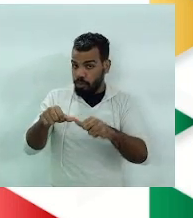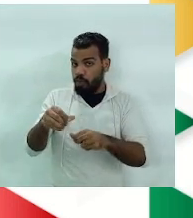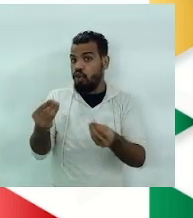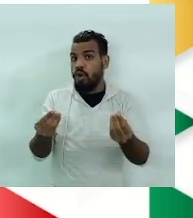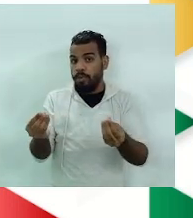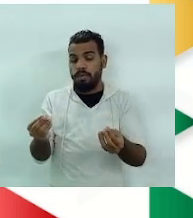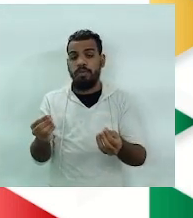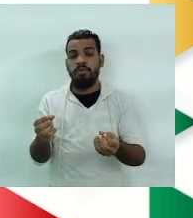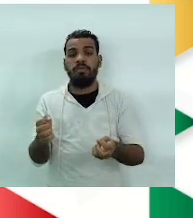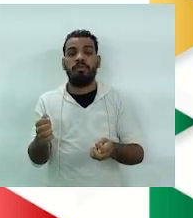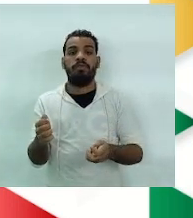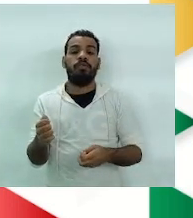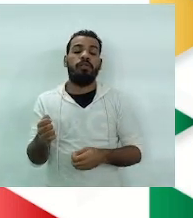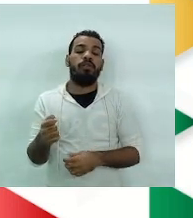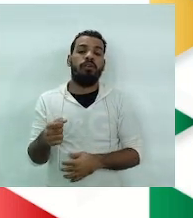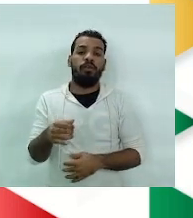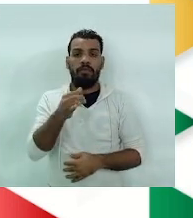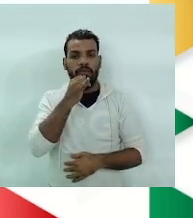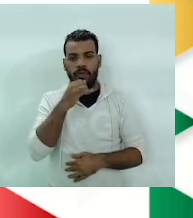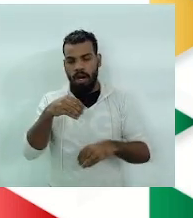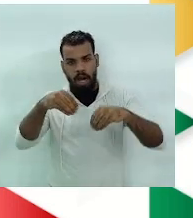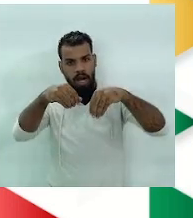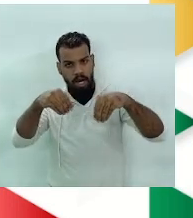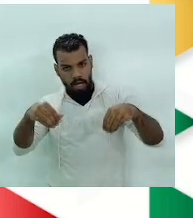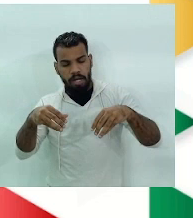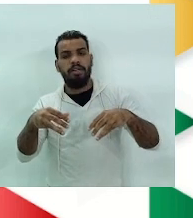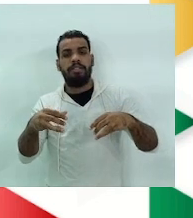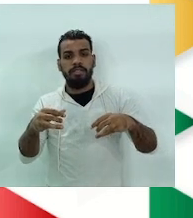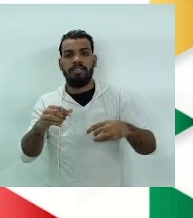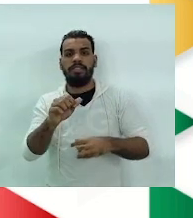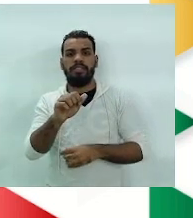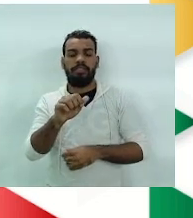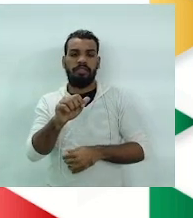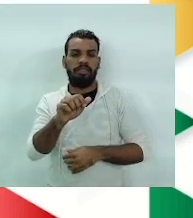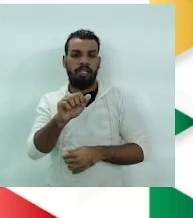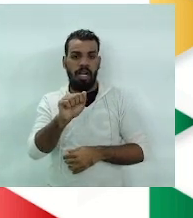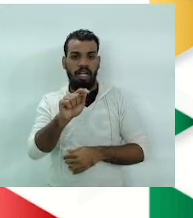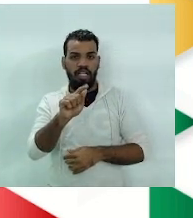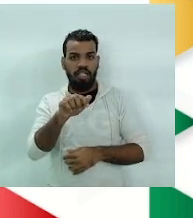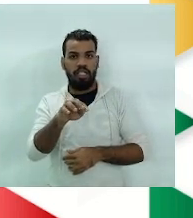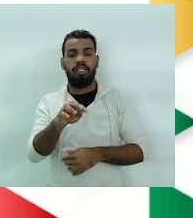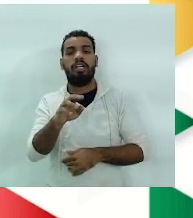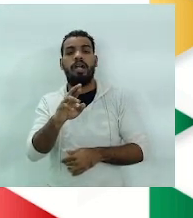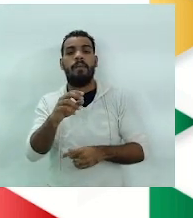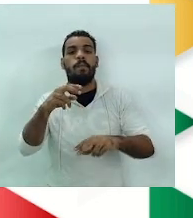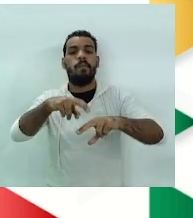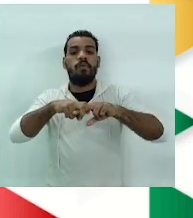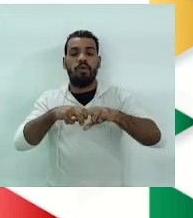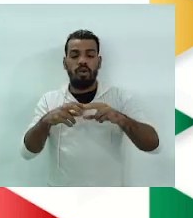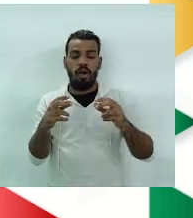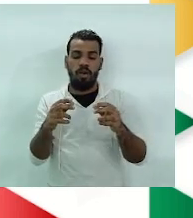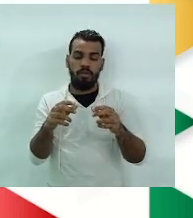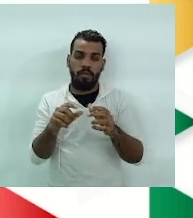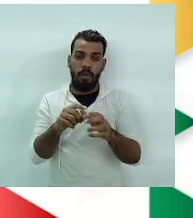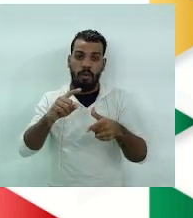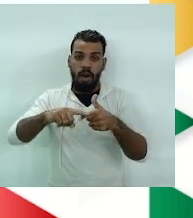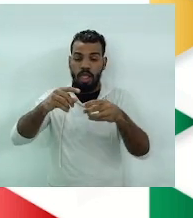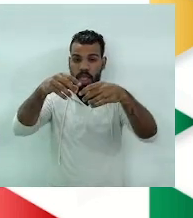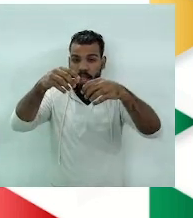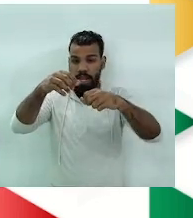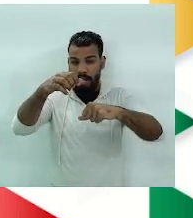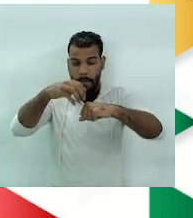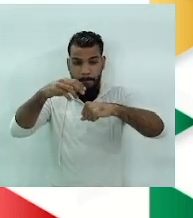sedimentos inconsolidados, como a areia, é denominada diagênese, sendo causada por compactação e